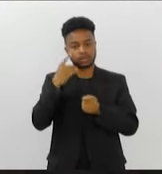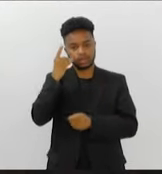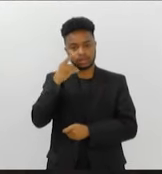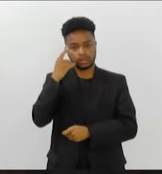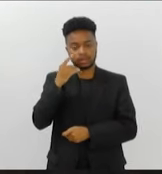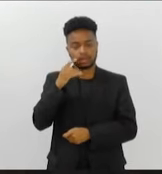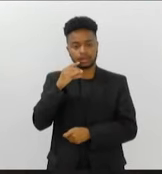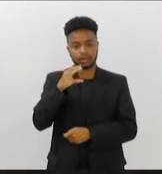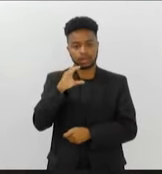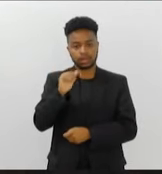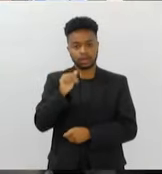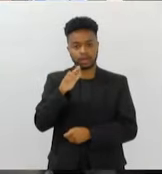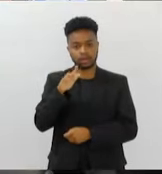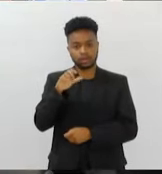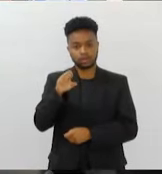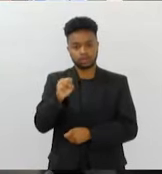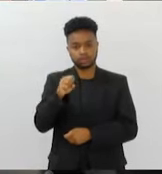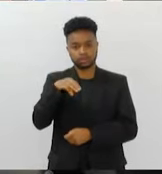Carlos Macedo, por favor.